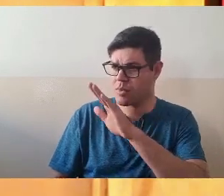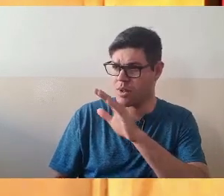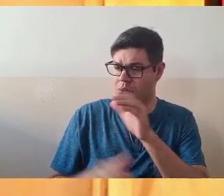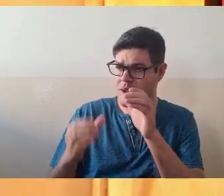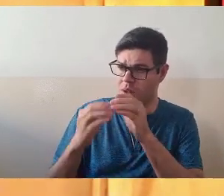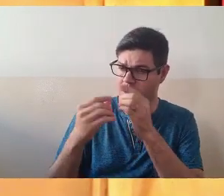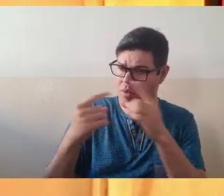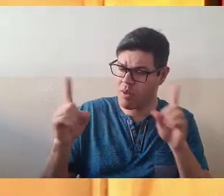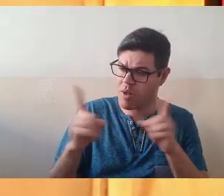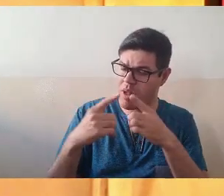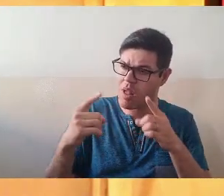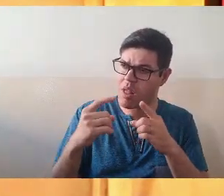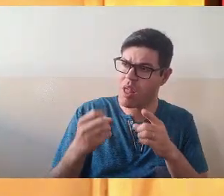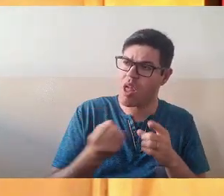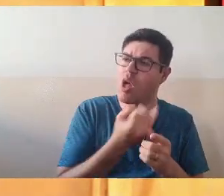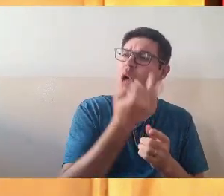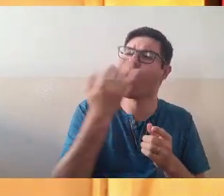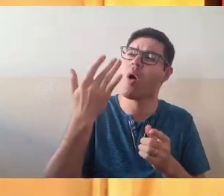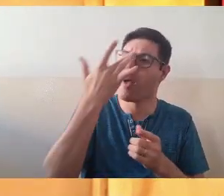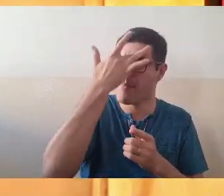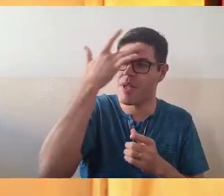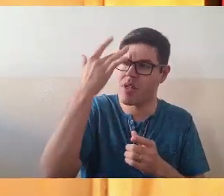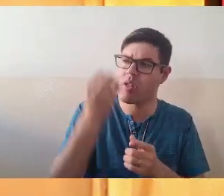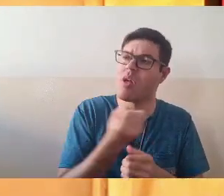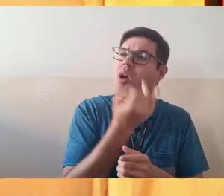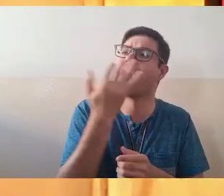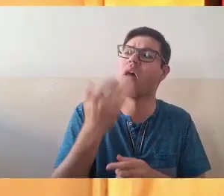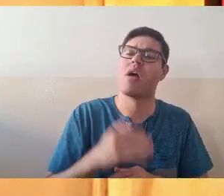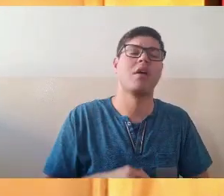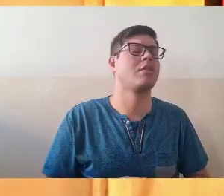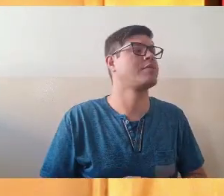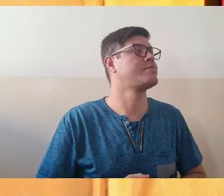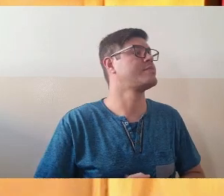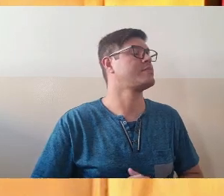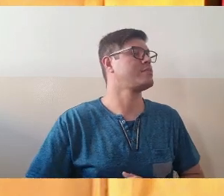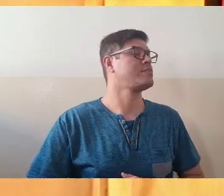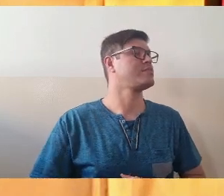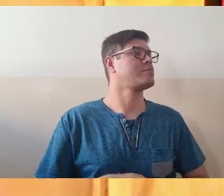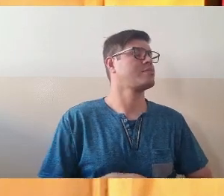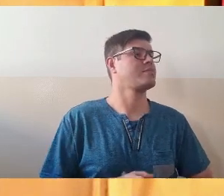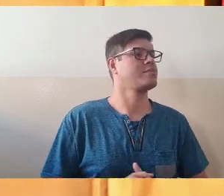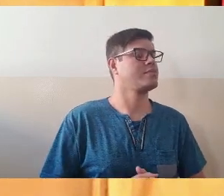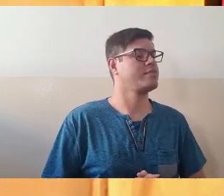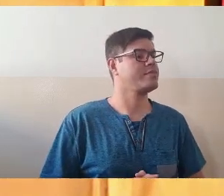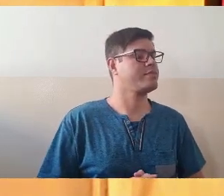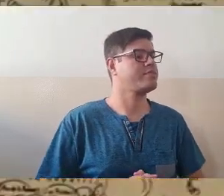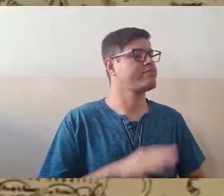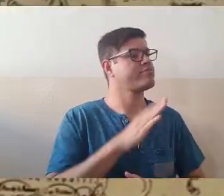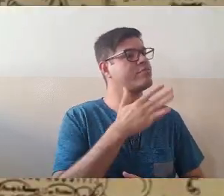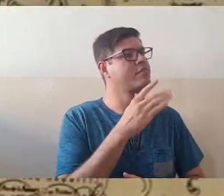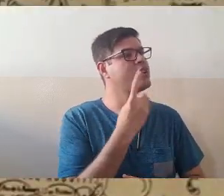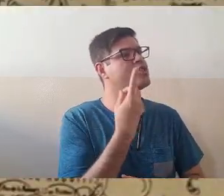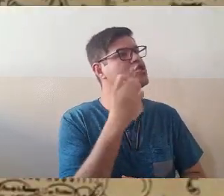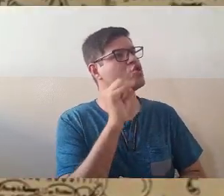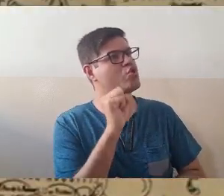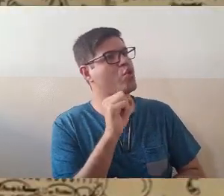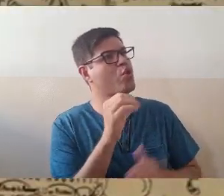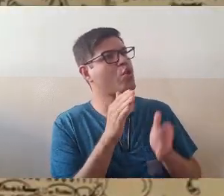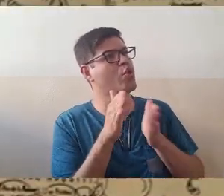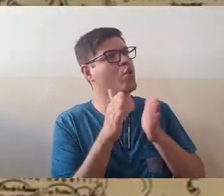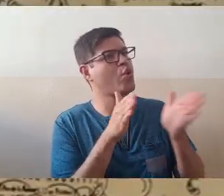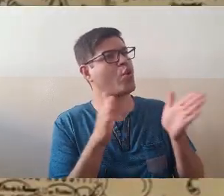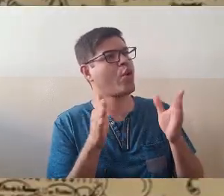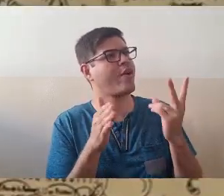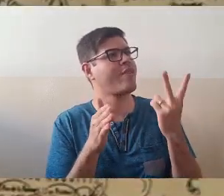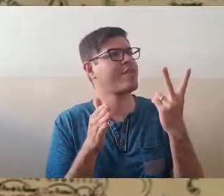músicos total? Olha, Deve ser... ela varia entre 18 e 25. Depende muito